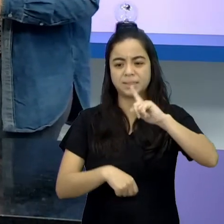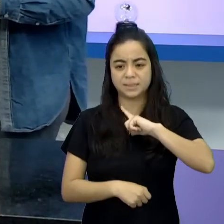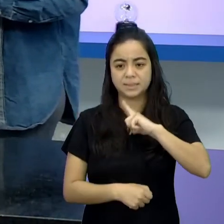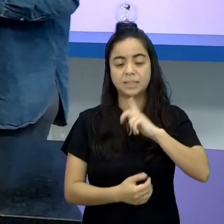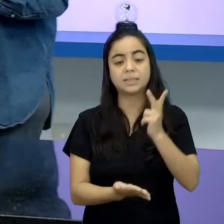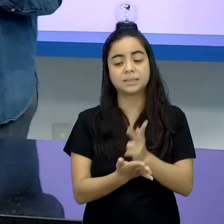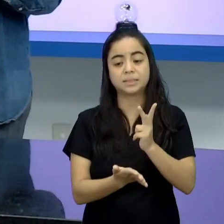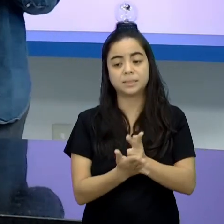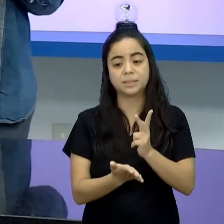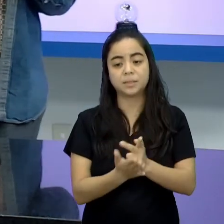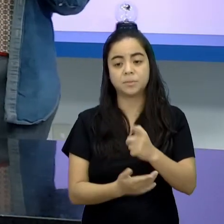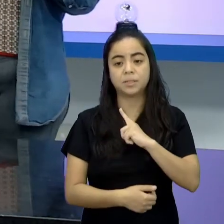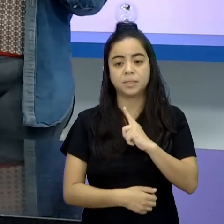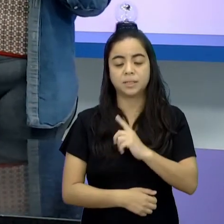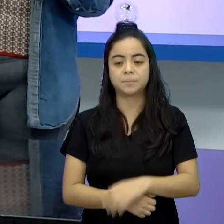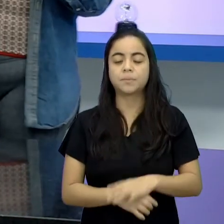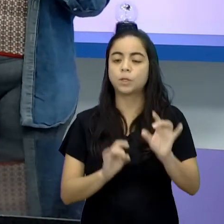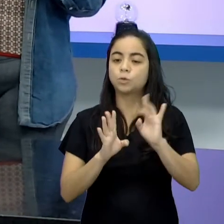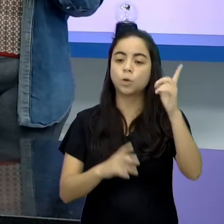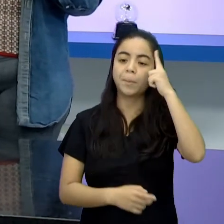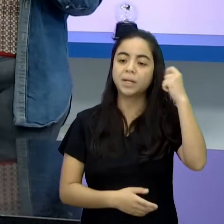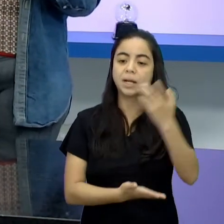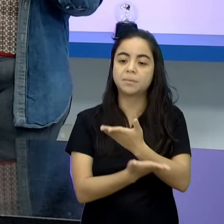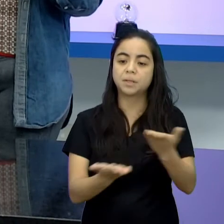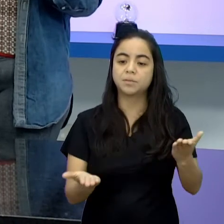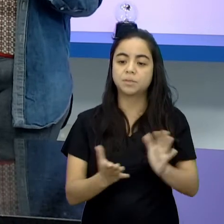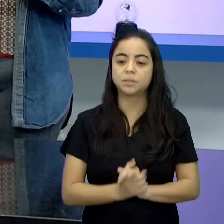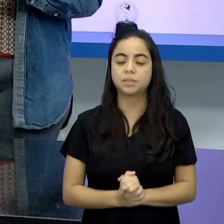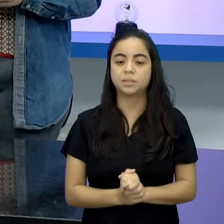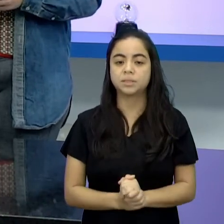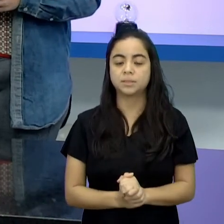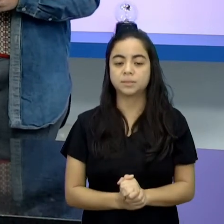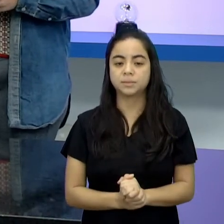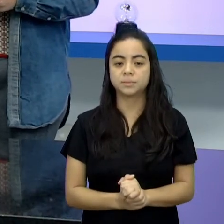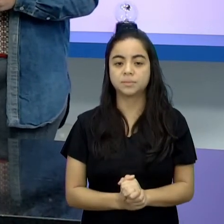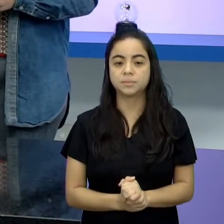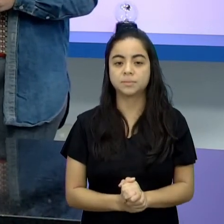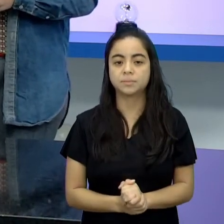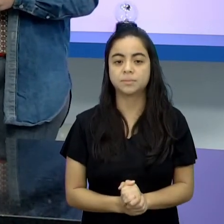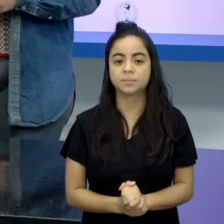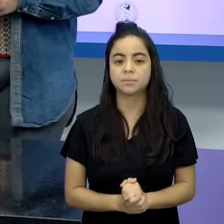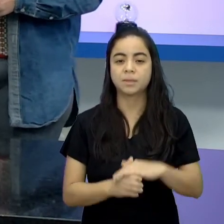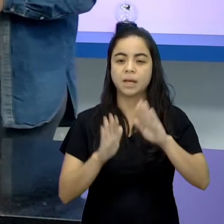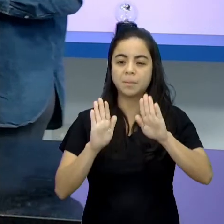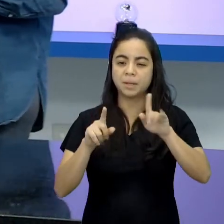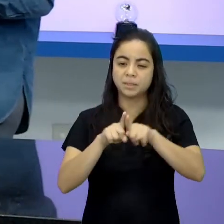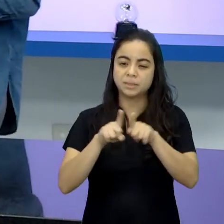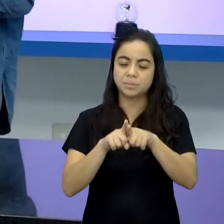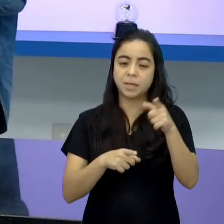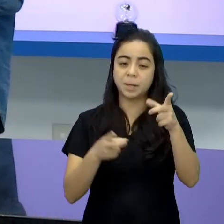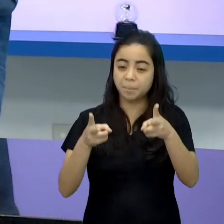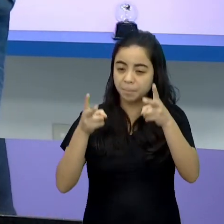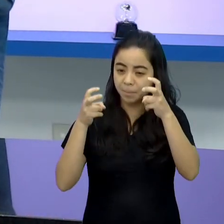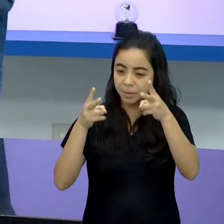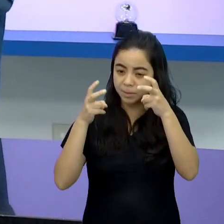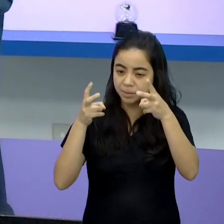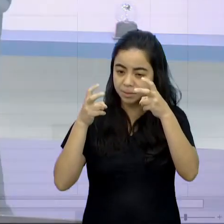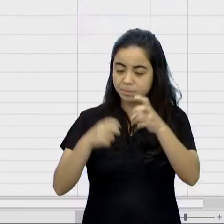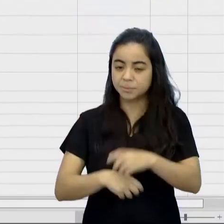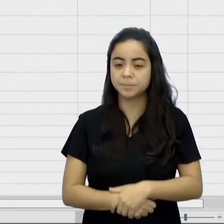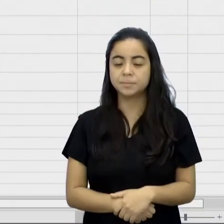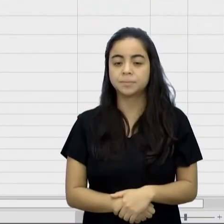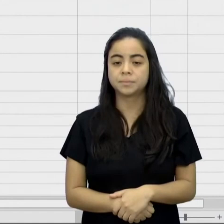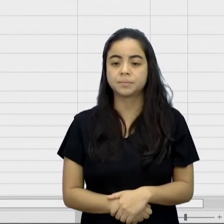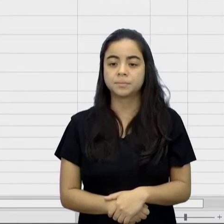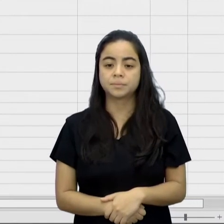tem. Bom. E aí essa é só uma ideia para vocês, né? Opa, Lógico que vai ter mais ideias. mas sabe o que eu tô notando aqui, professora Ilana?